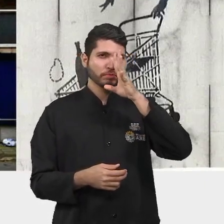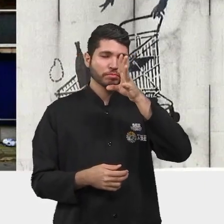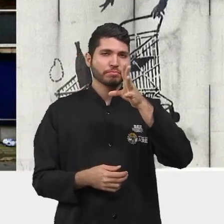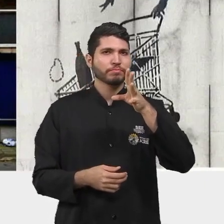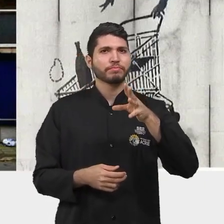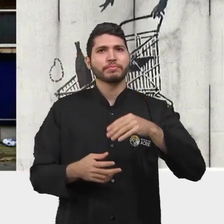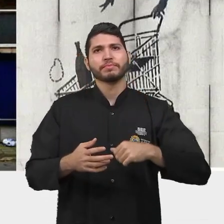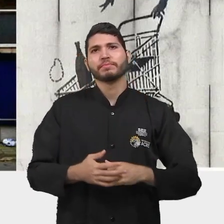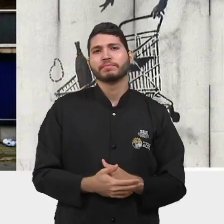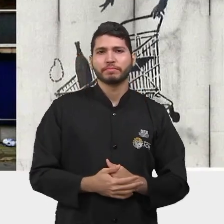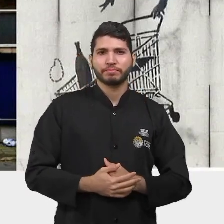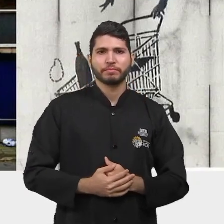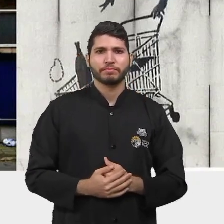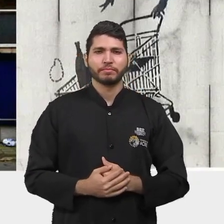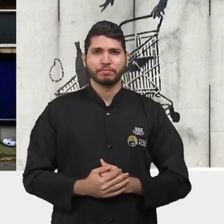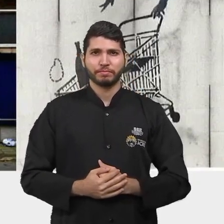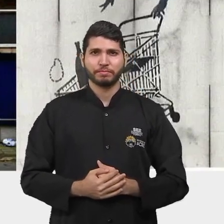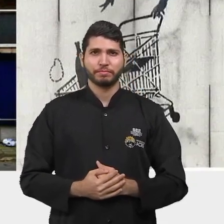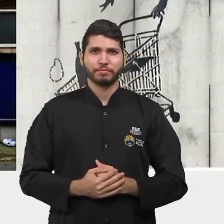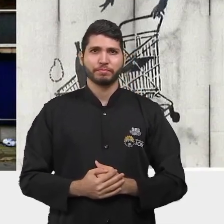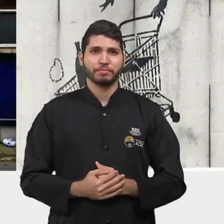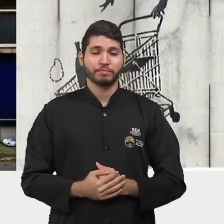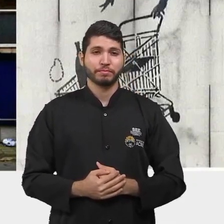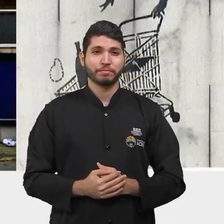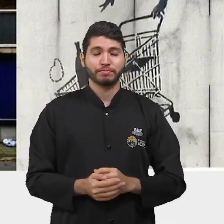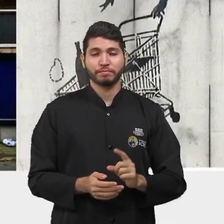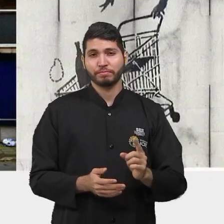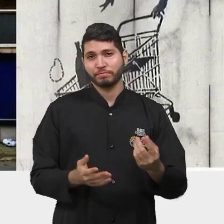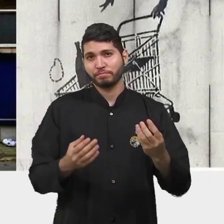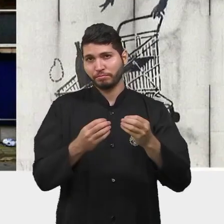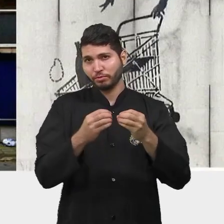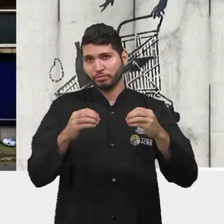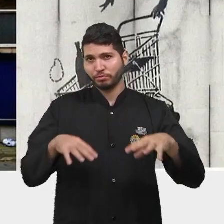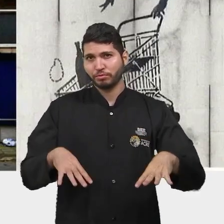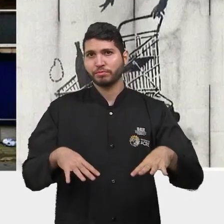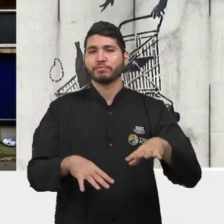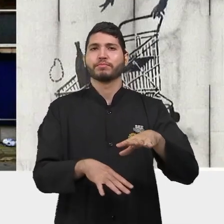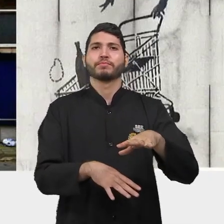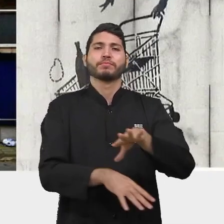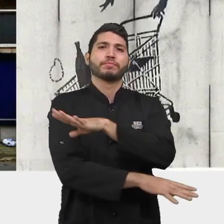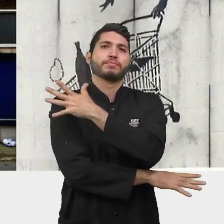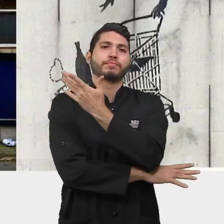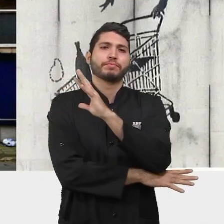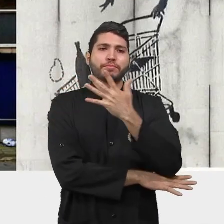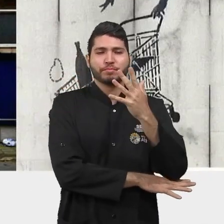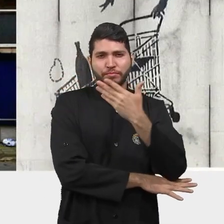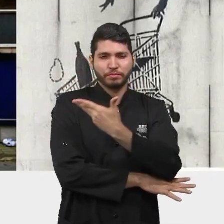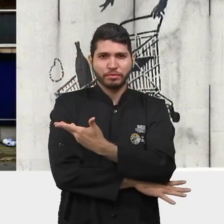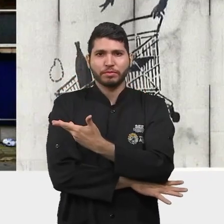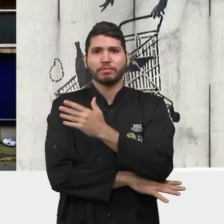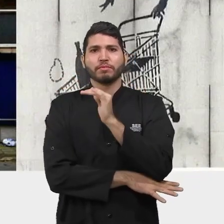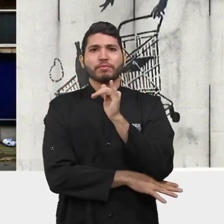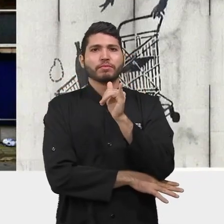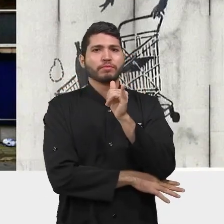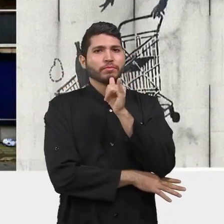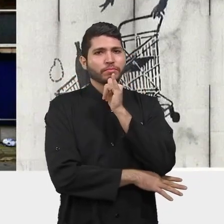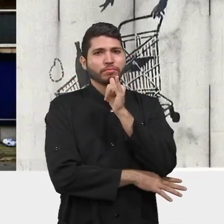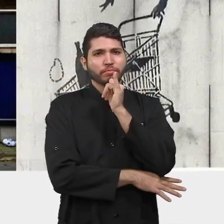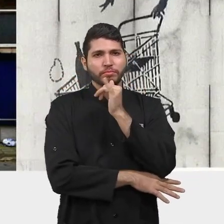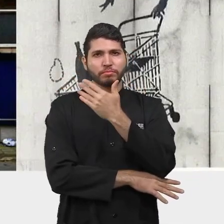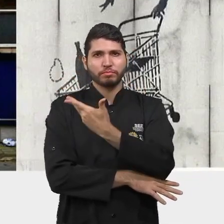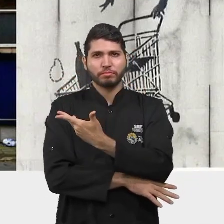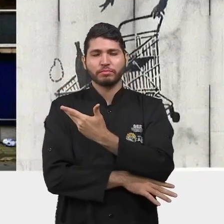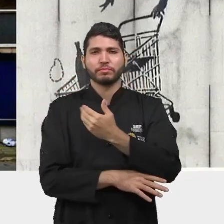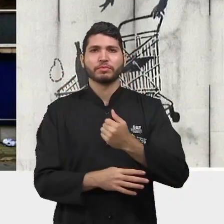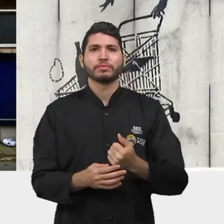forma exagerada e que polui o meio ambiente. Então, esse daí é um exemplo de mensagem